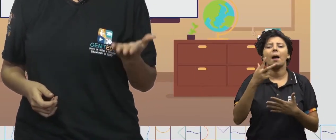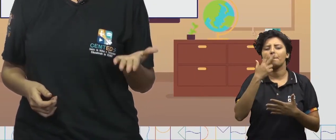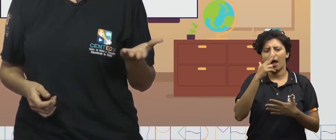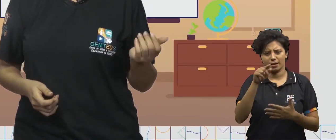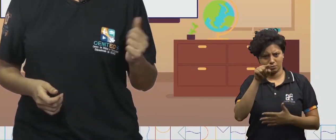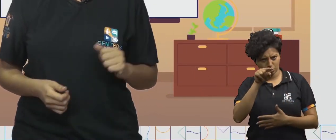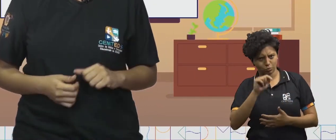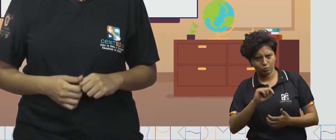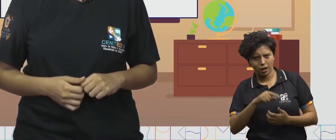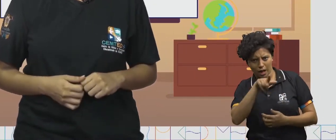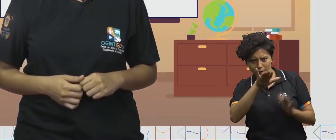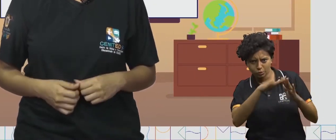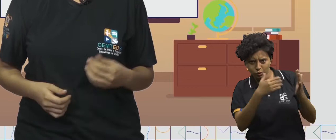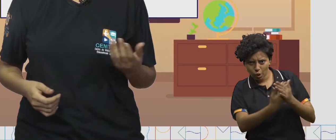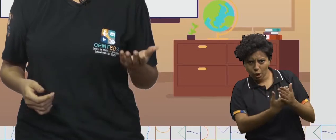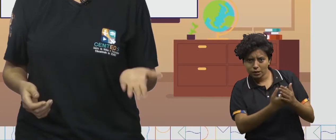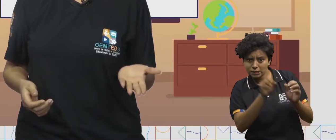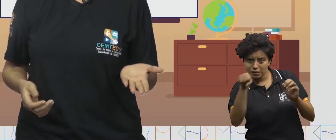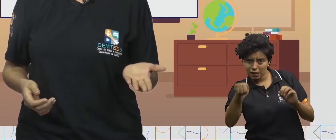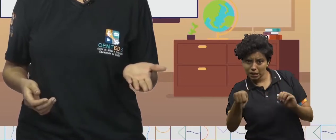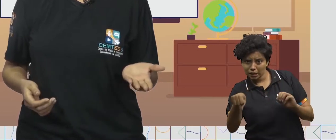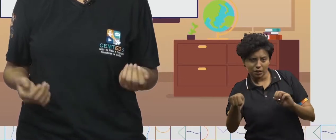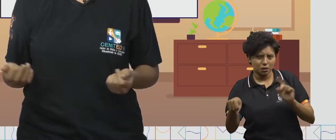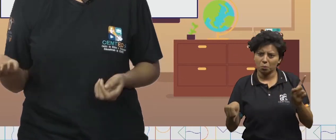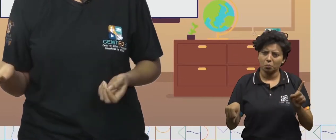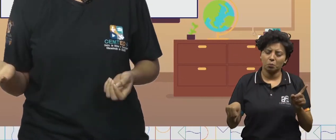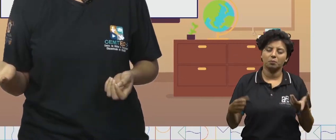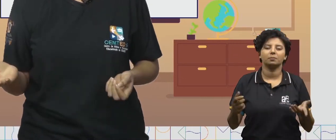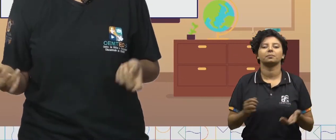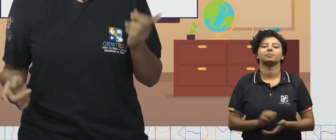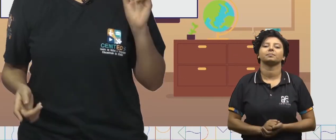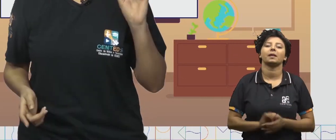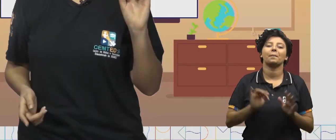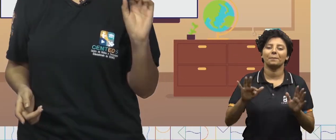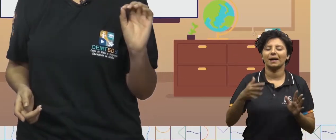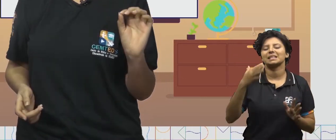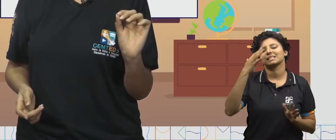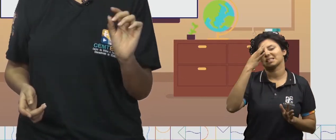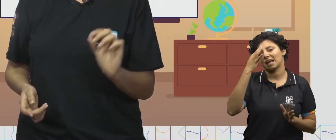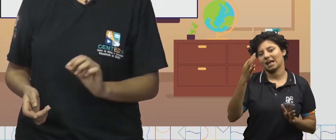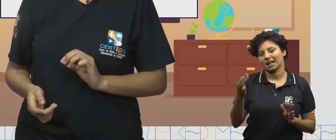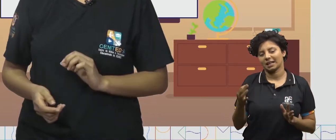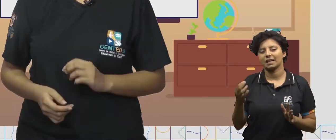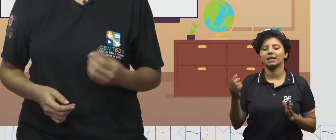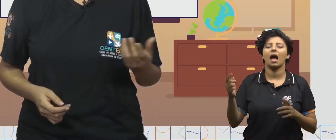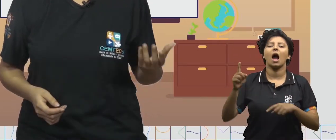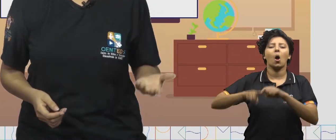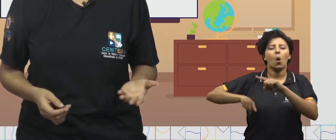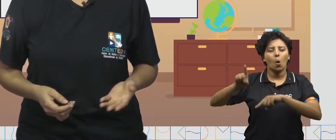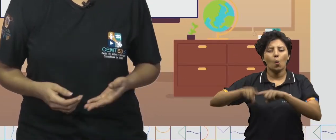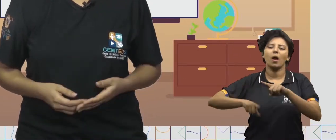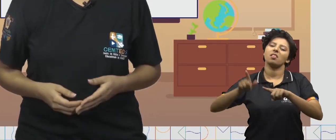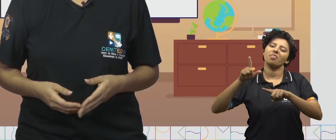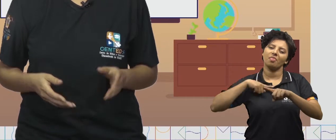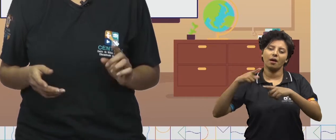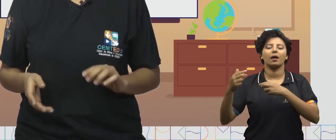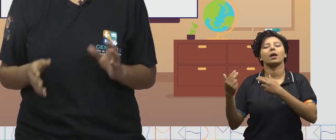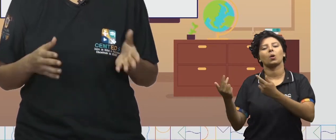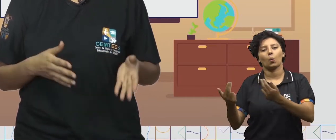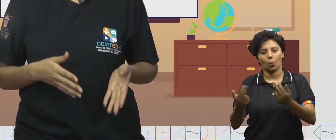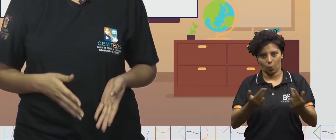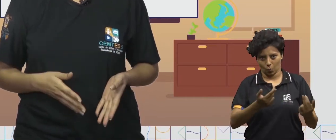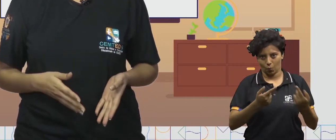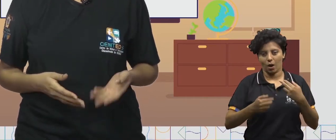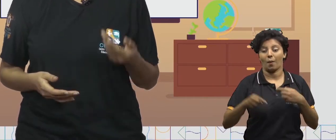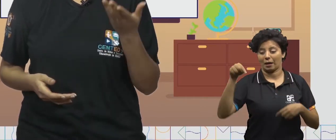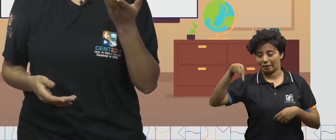Ela parece com a da sua escola? Sim? Não? Mas eu tenho certeza de que alguns objetos existem